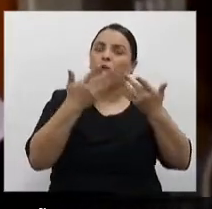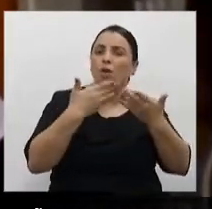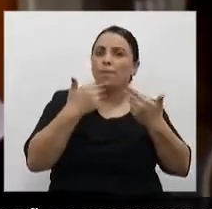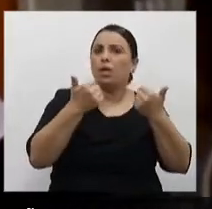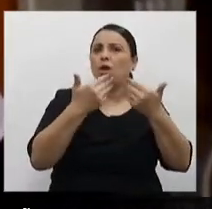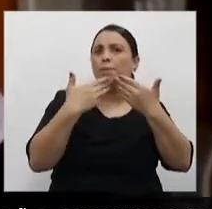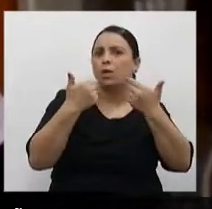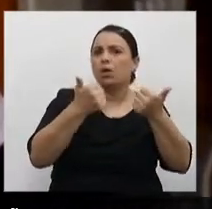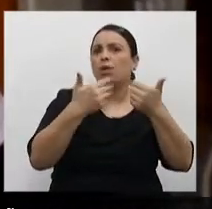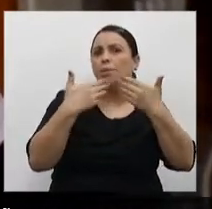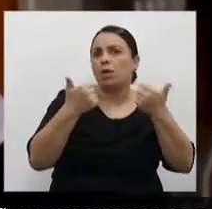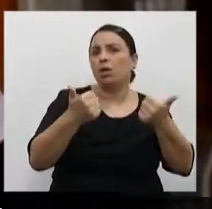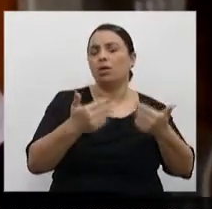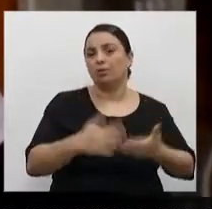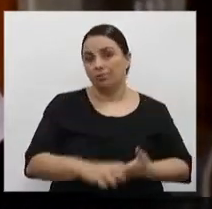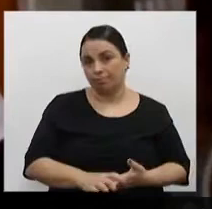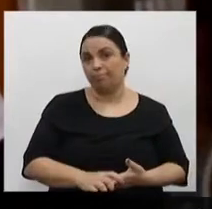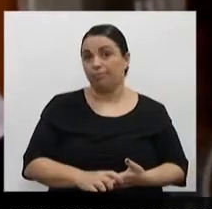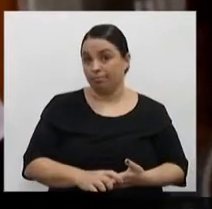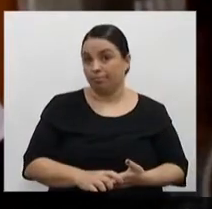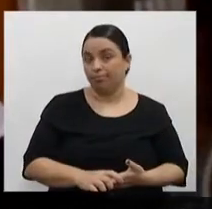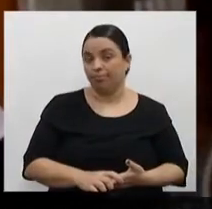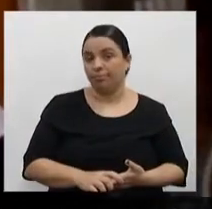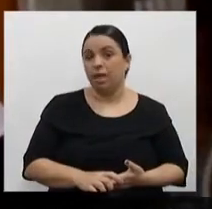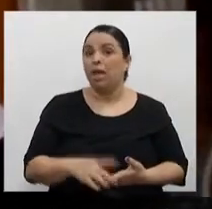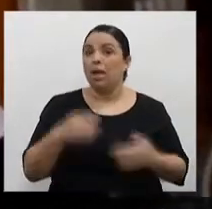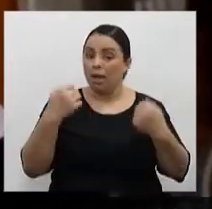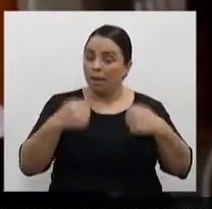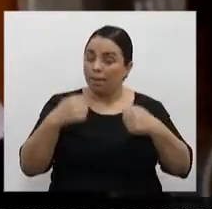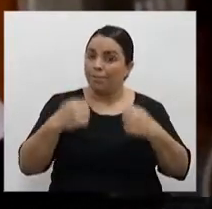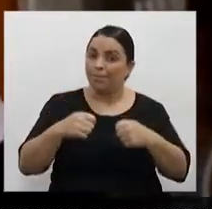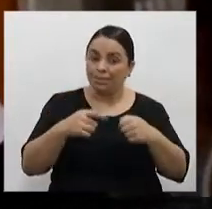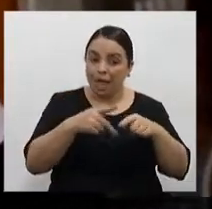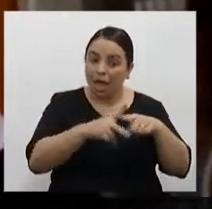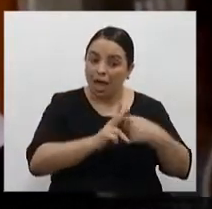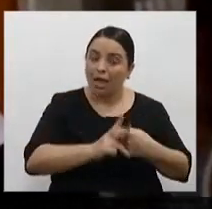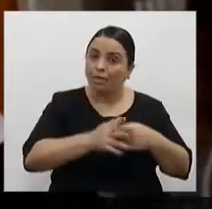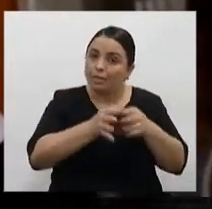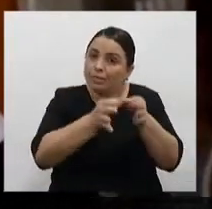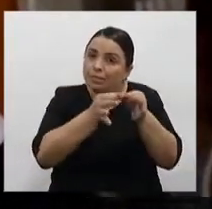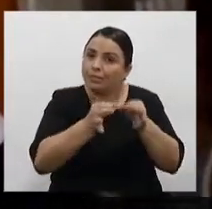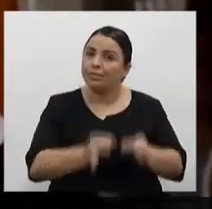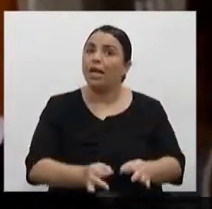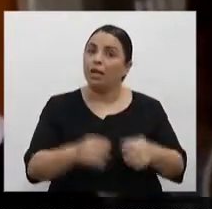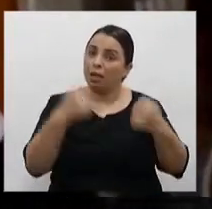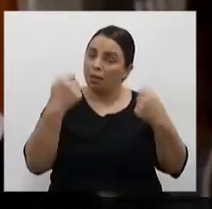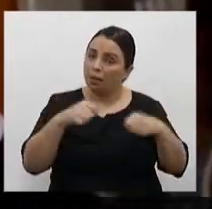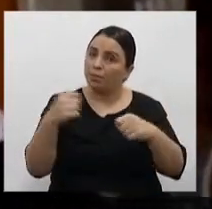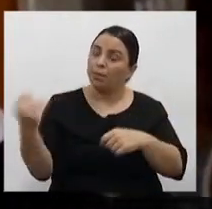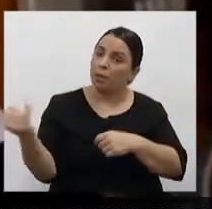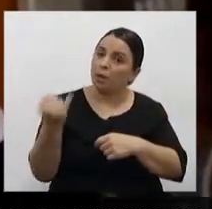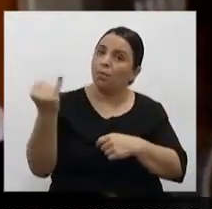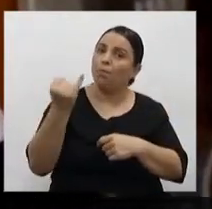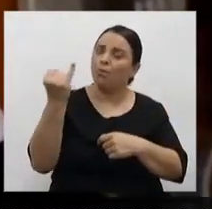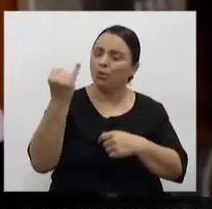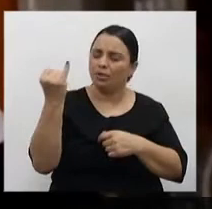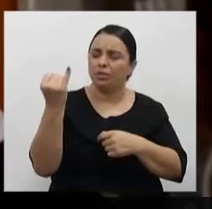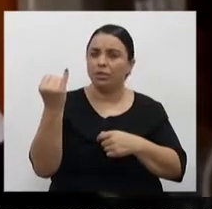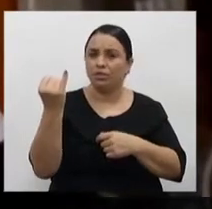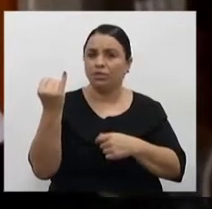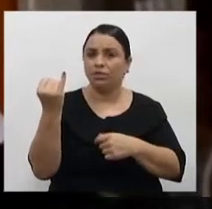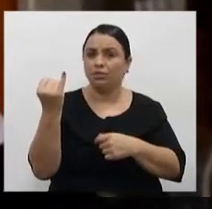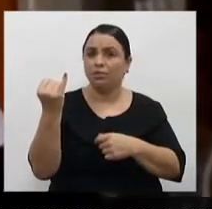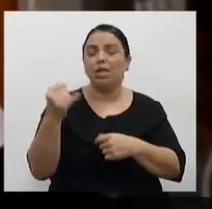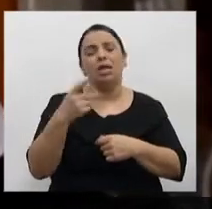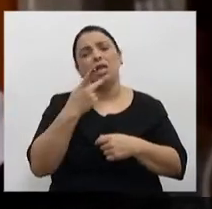Belo Horizonte não podem fazer as devidas revisões e ajustes necessários, e aqui eu trago as